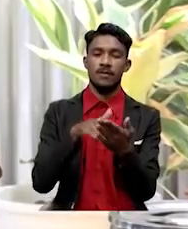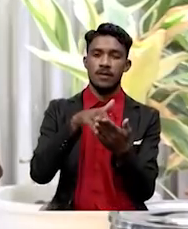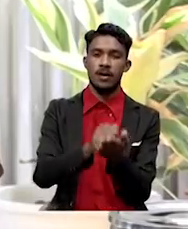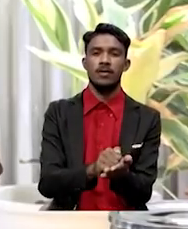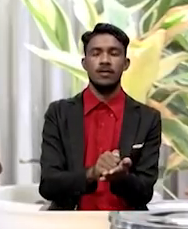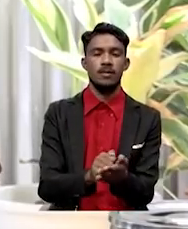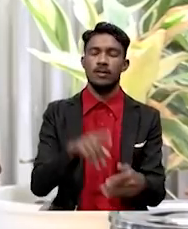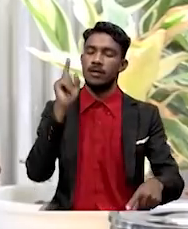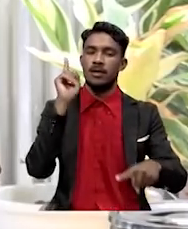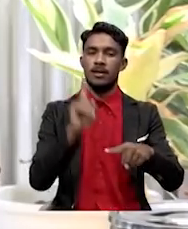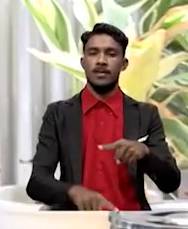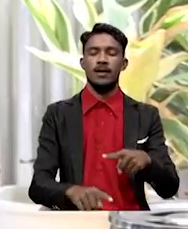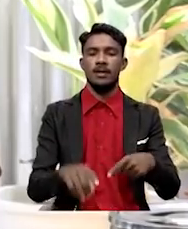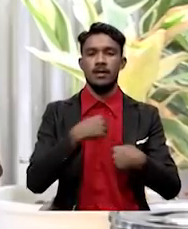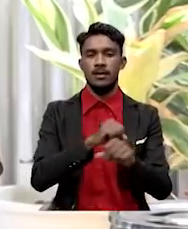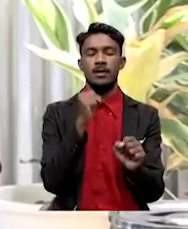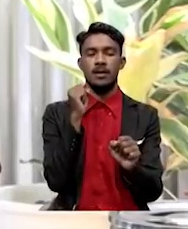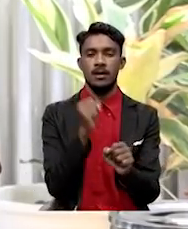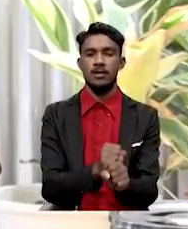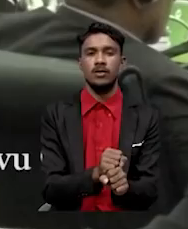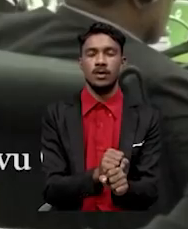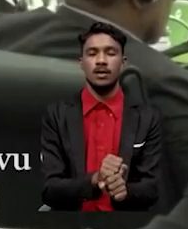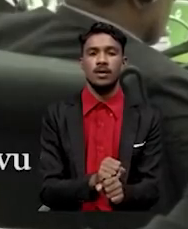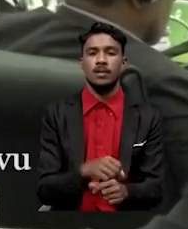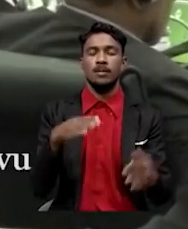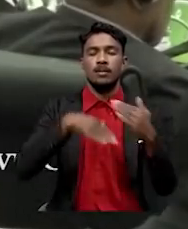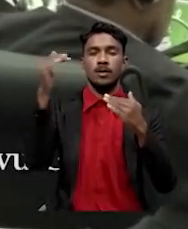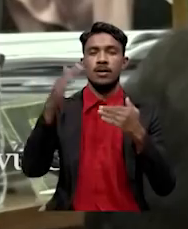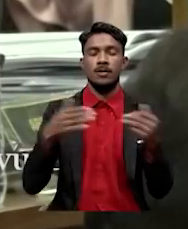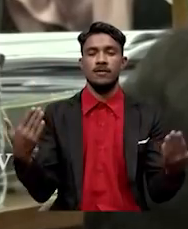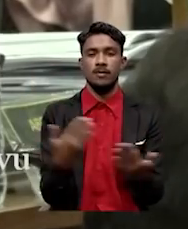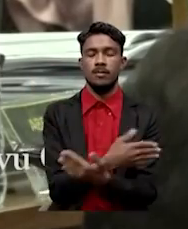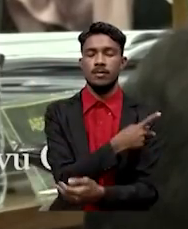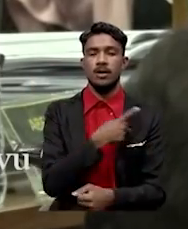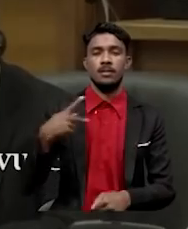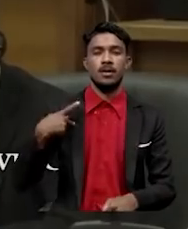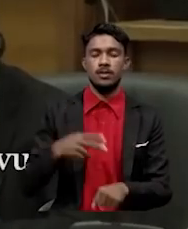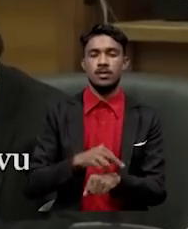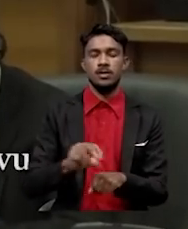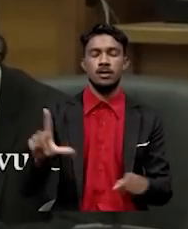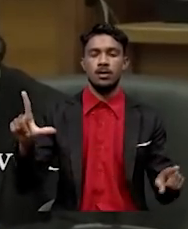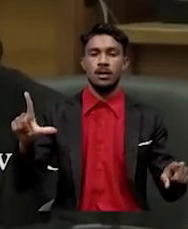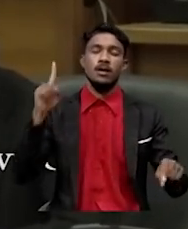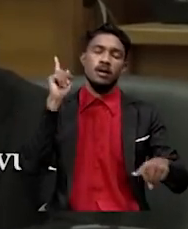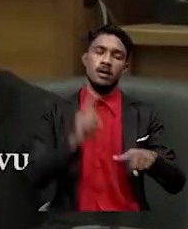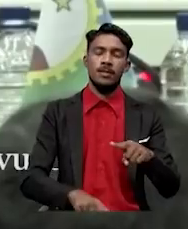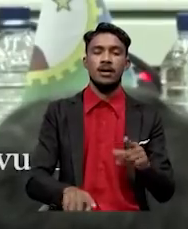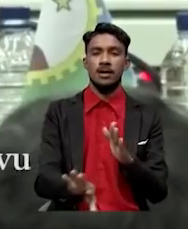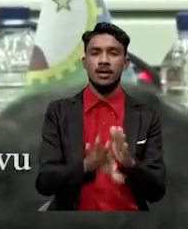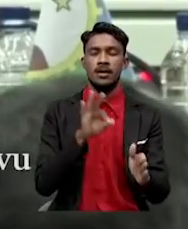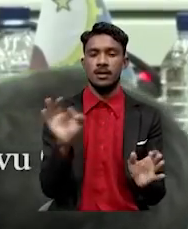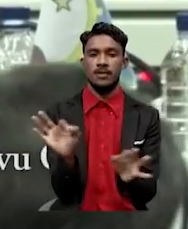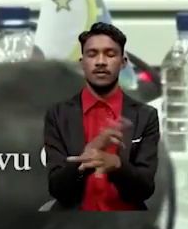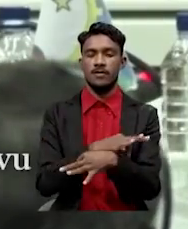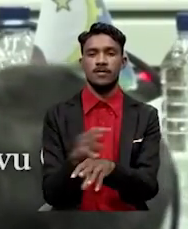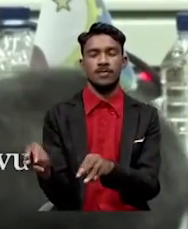Impossível e bele criatan crise pom. Parlamento Nacional la bele retan dissolução e a fulanem,